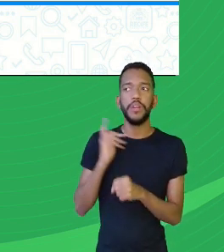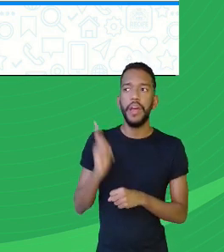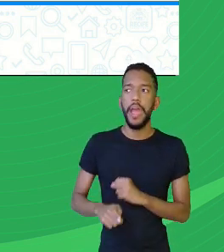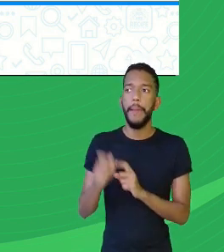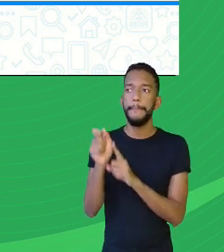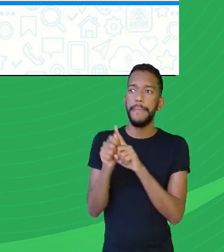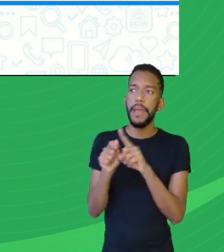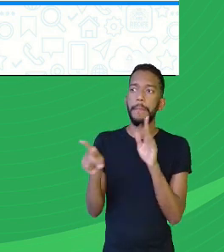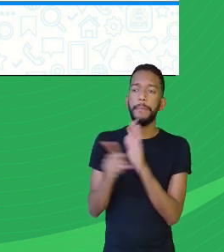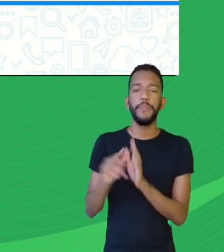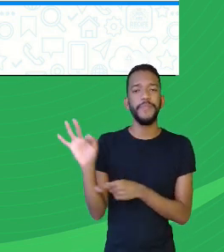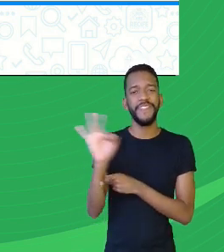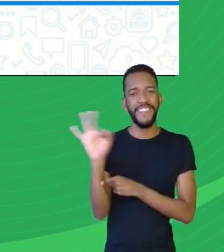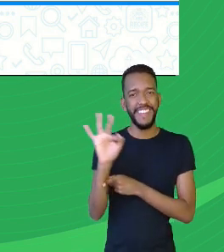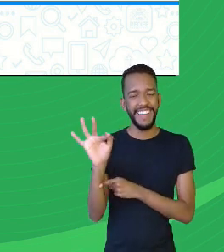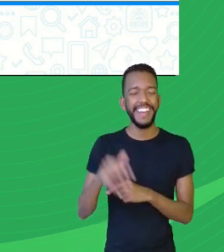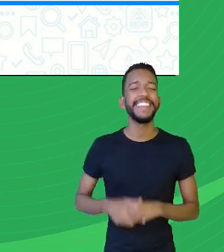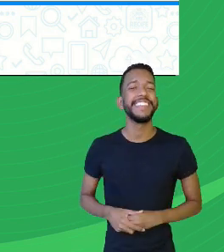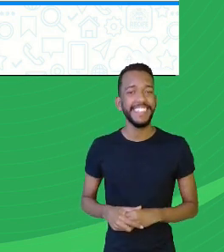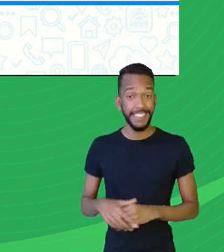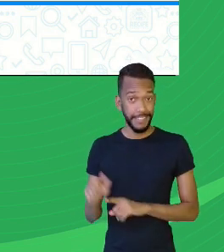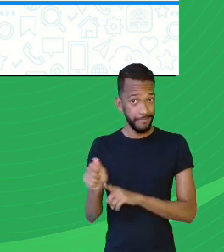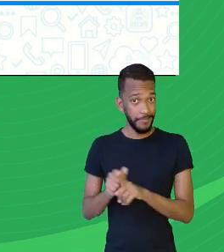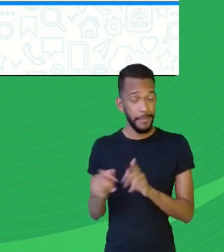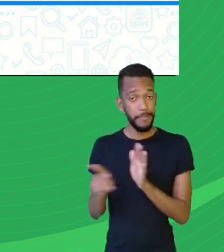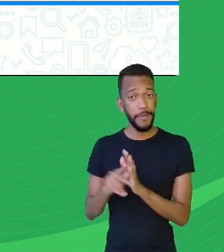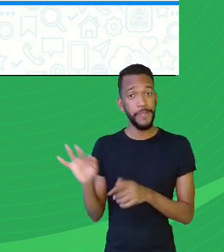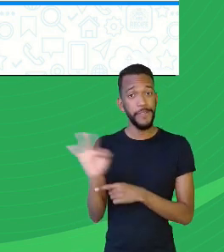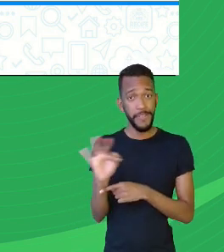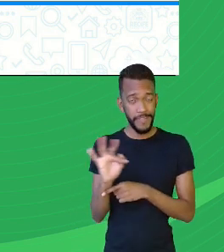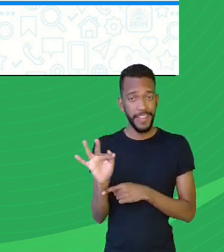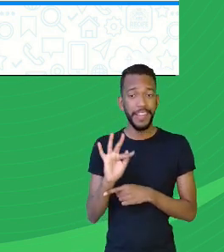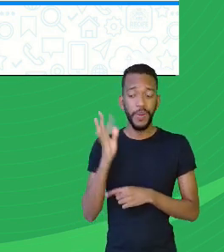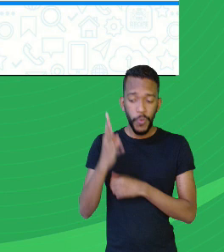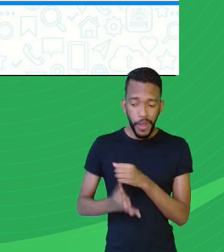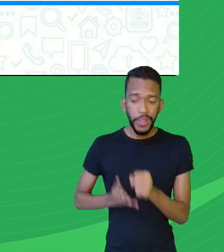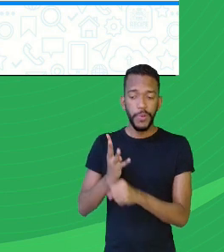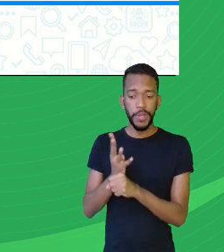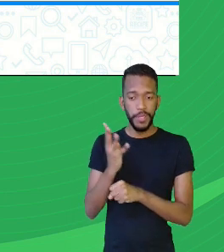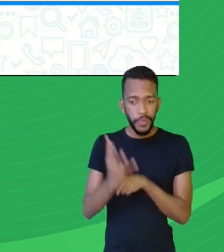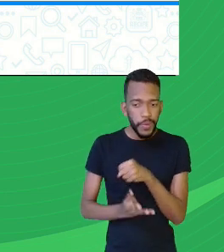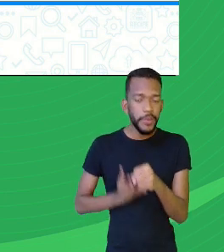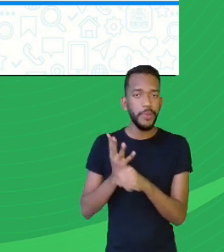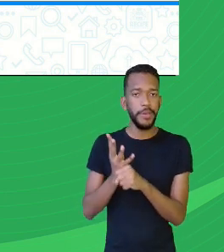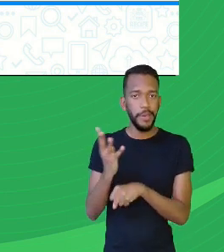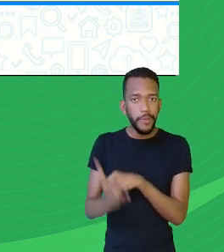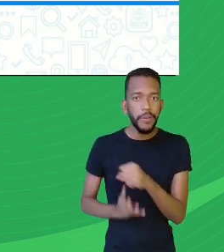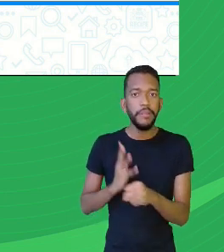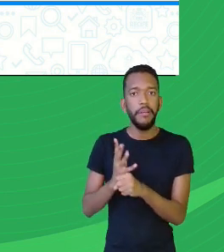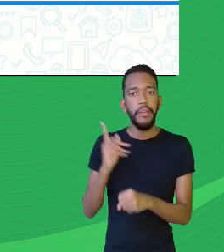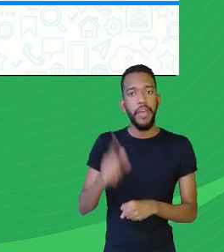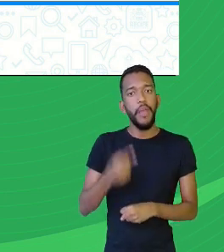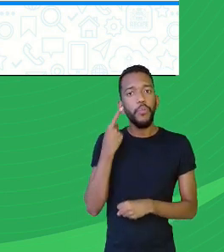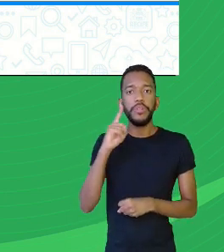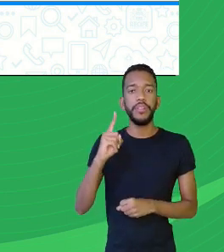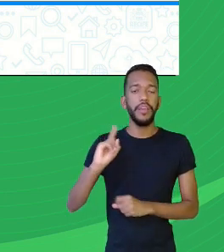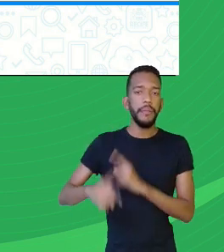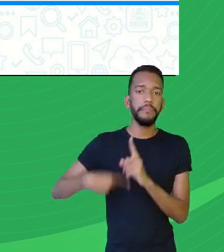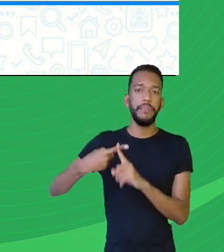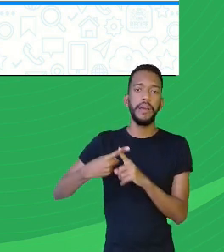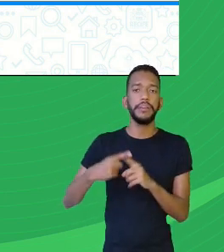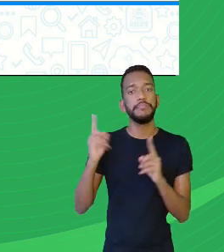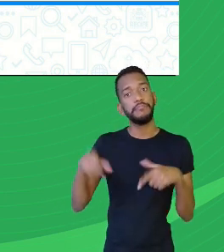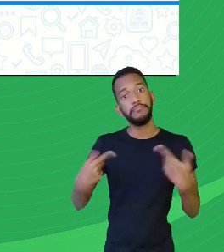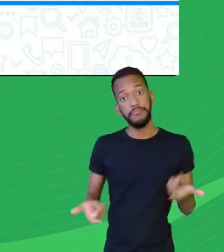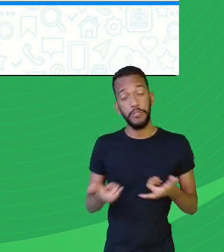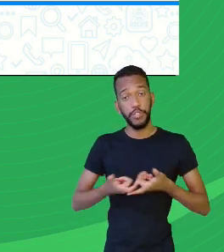mês de fevereiro. O mês de fevereiro, a cada 4 anos, ele passa a ter um dia a mais. Então,